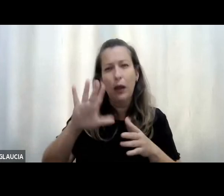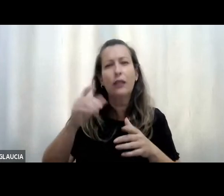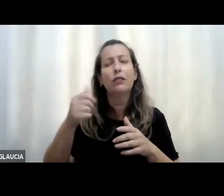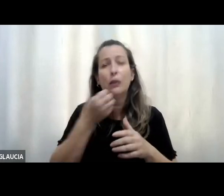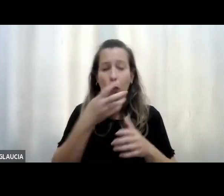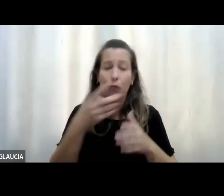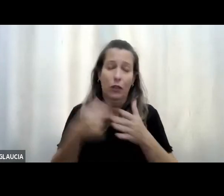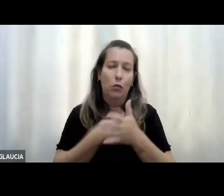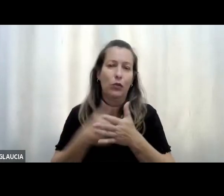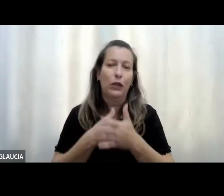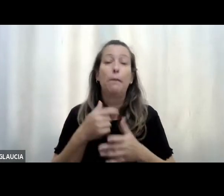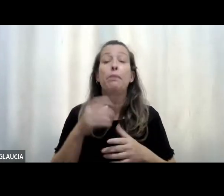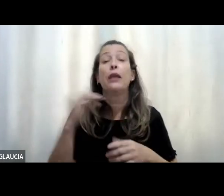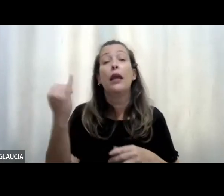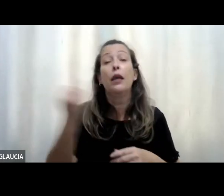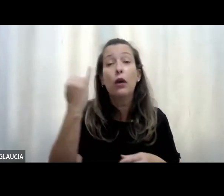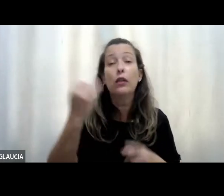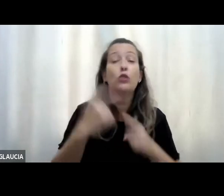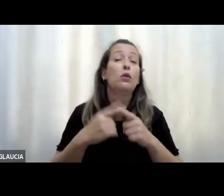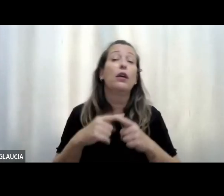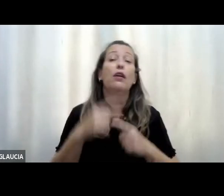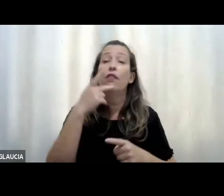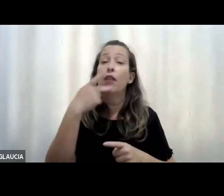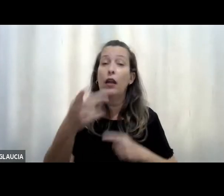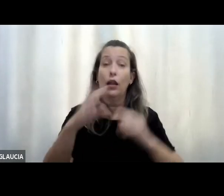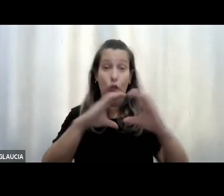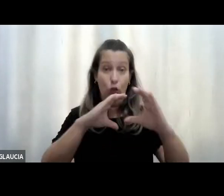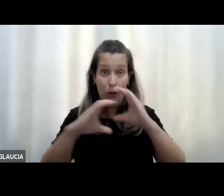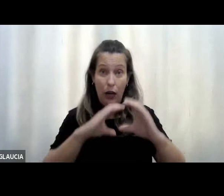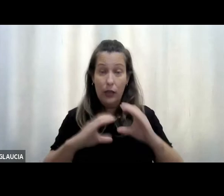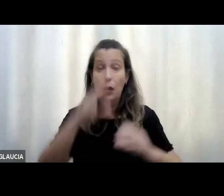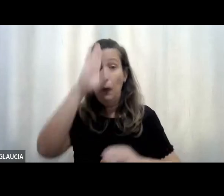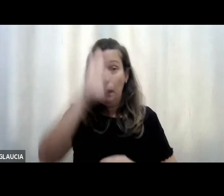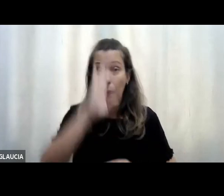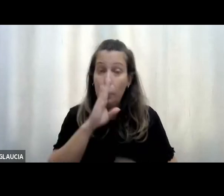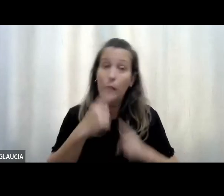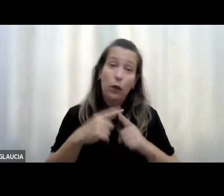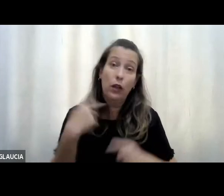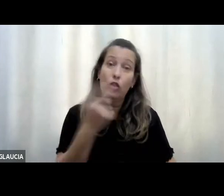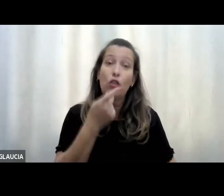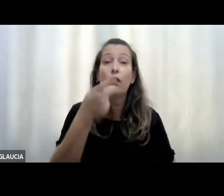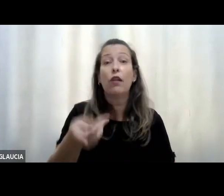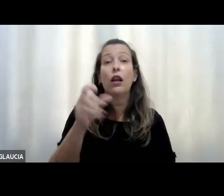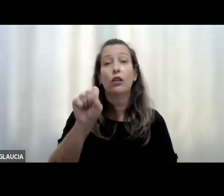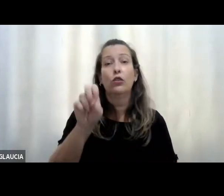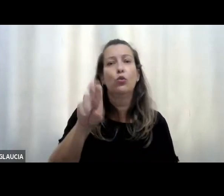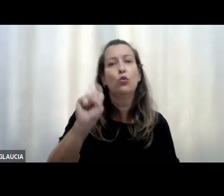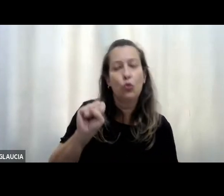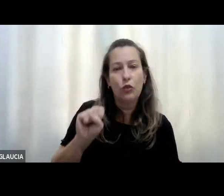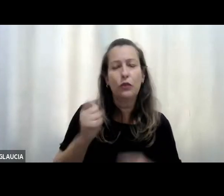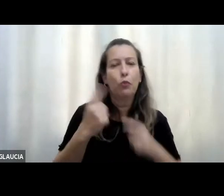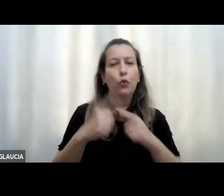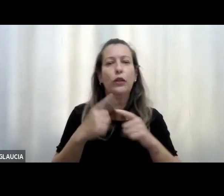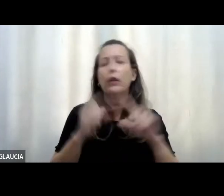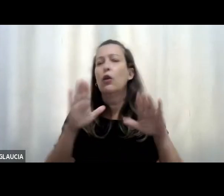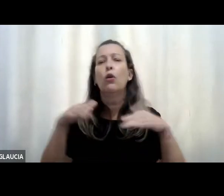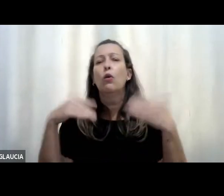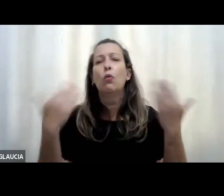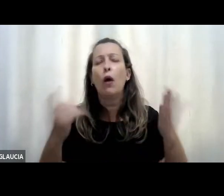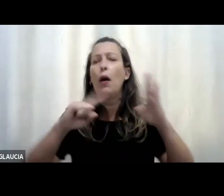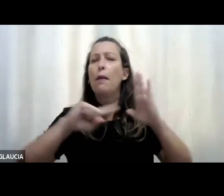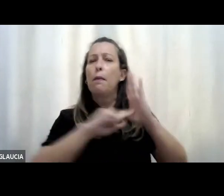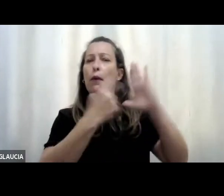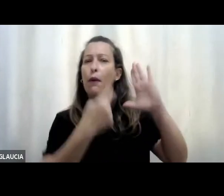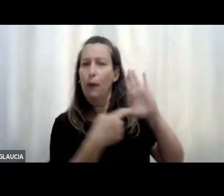acho que é o porquê é importante falar de comunicação pública quando a gente fala em SUS, porque qual é a questão, né, do... E